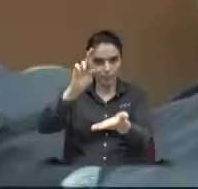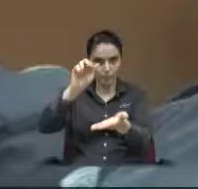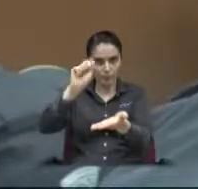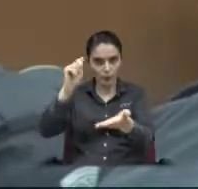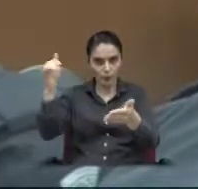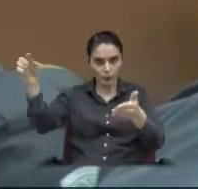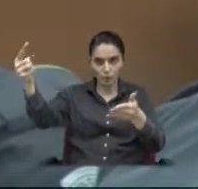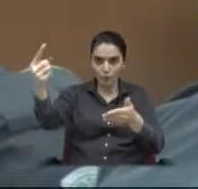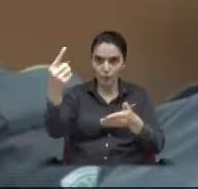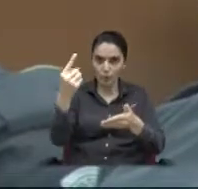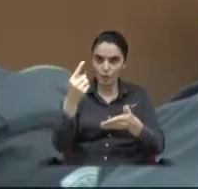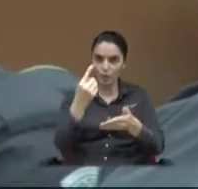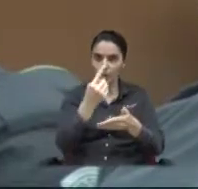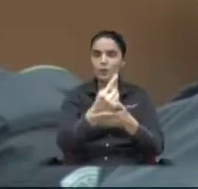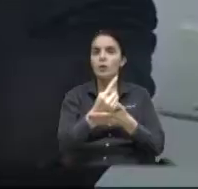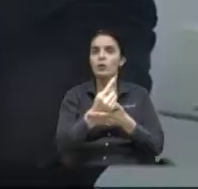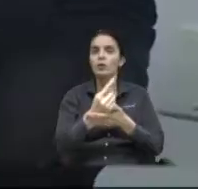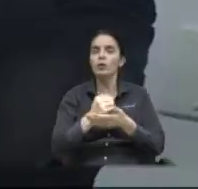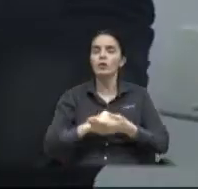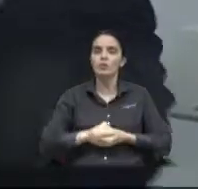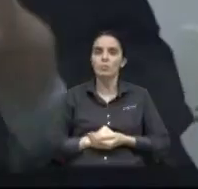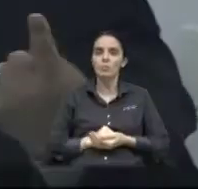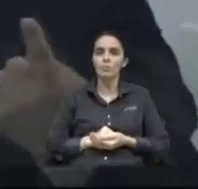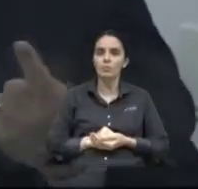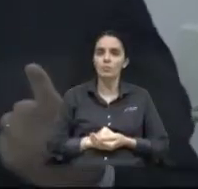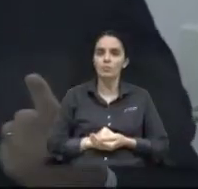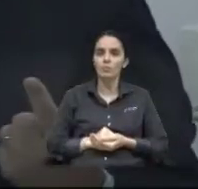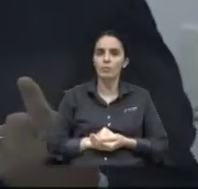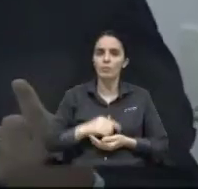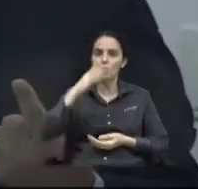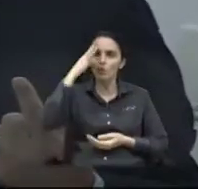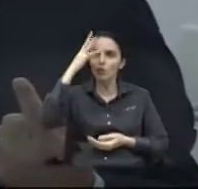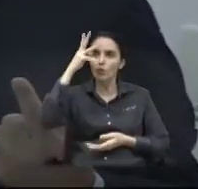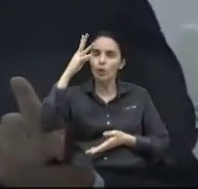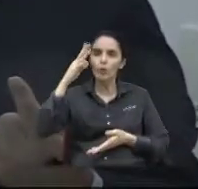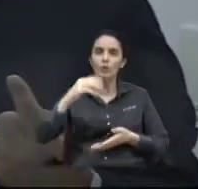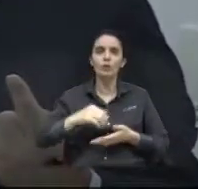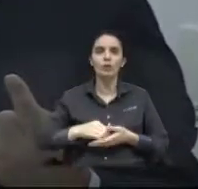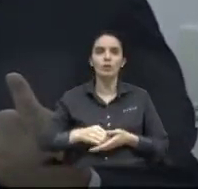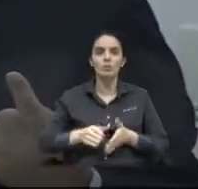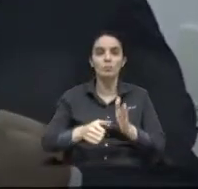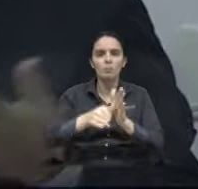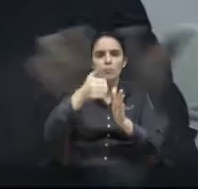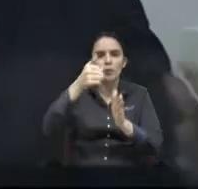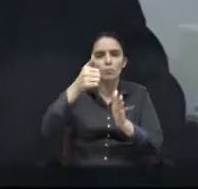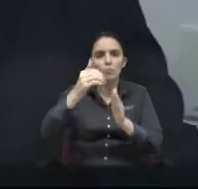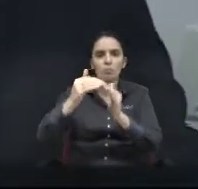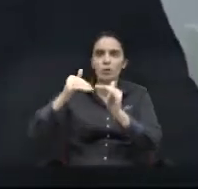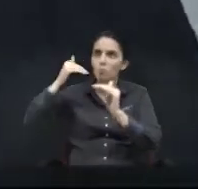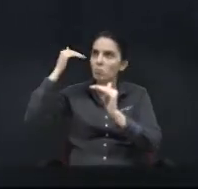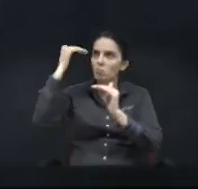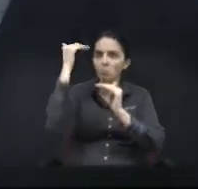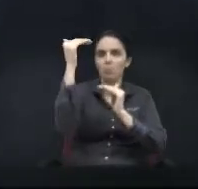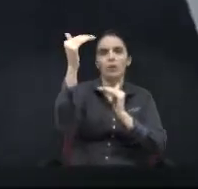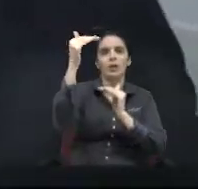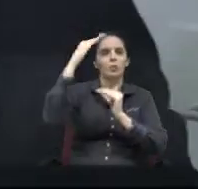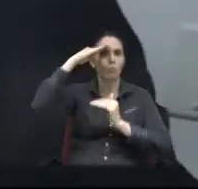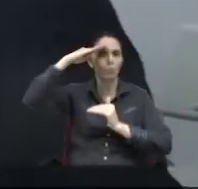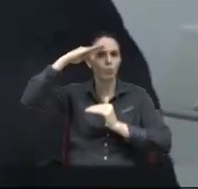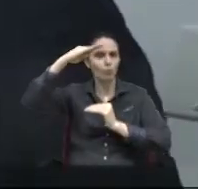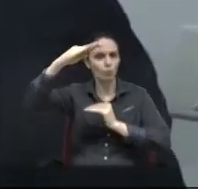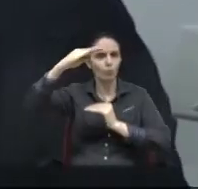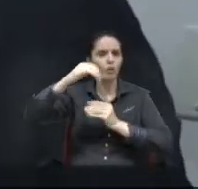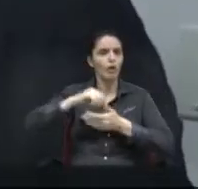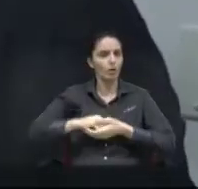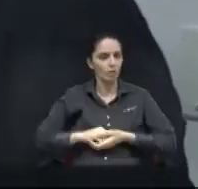foi lutar pelo sonho e conquistou o primeiro lugar eu acho que a maior